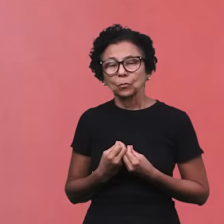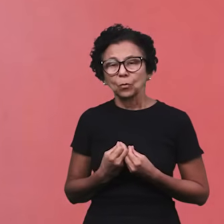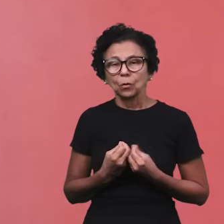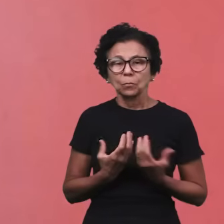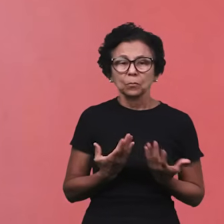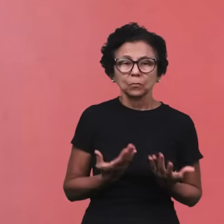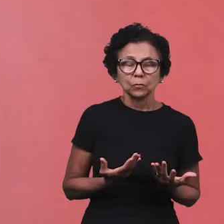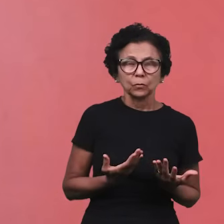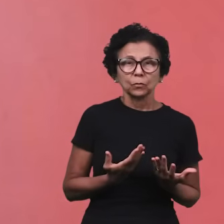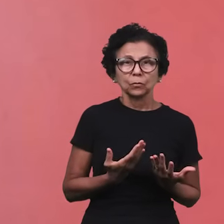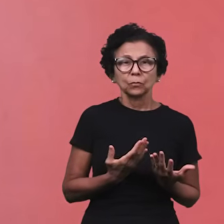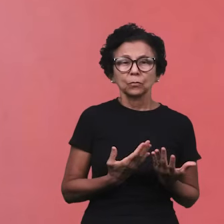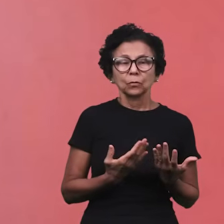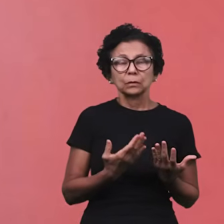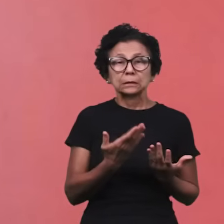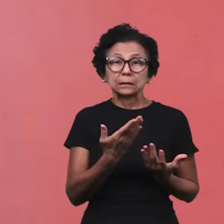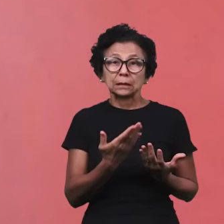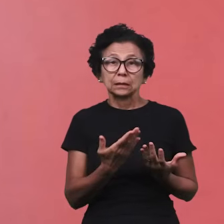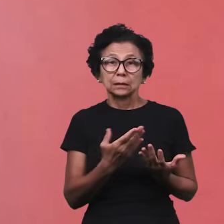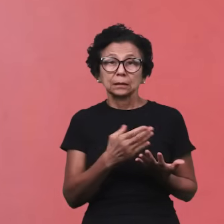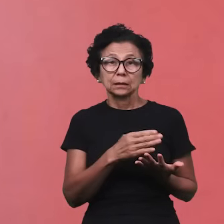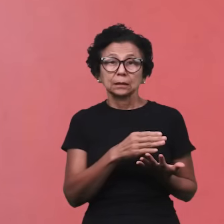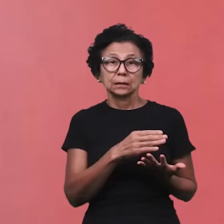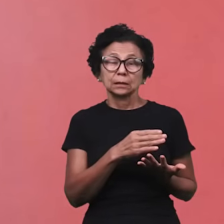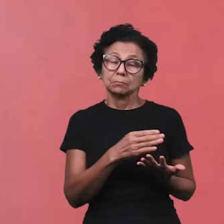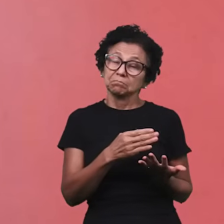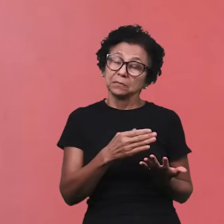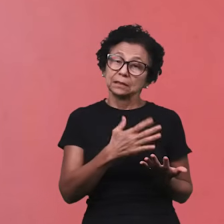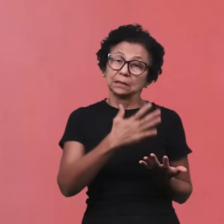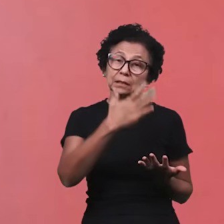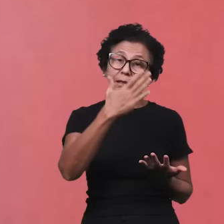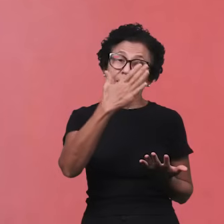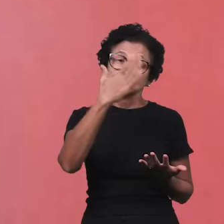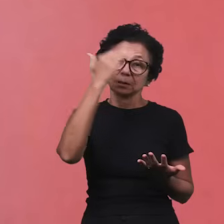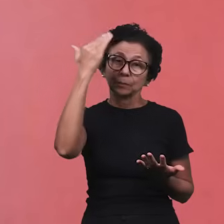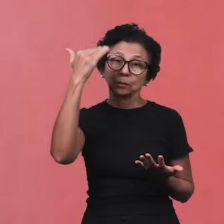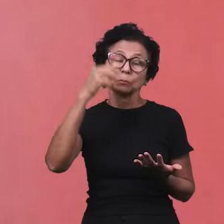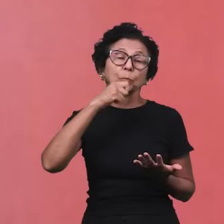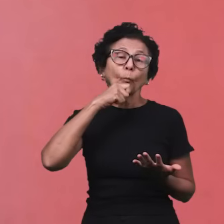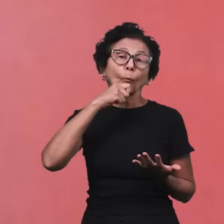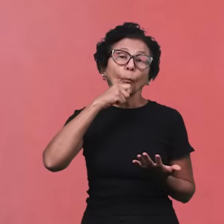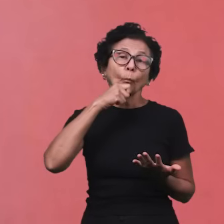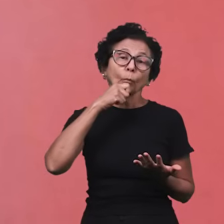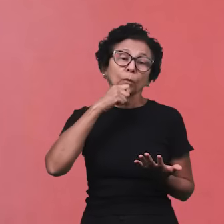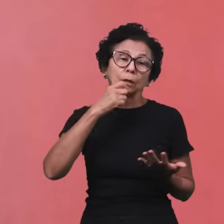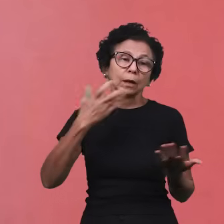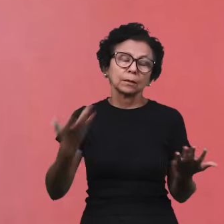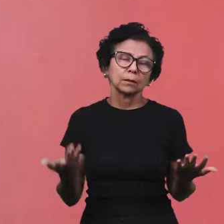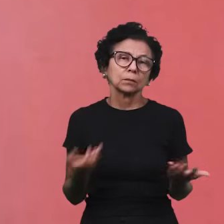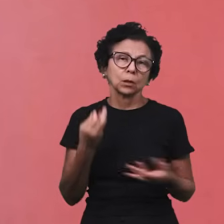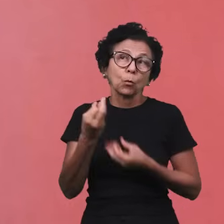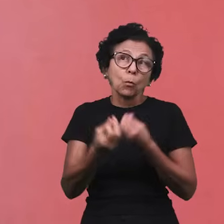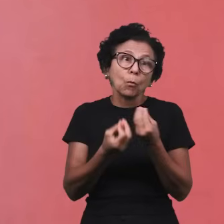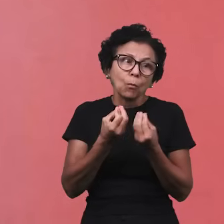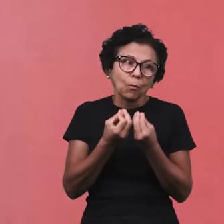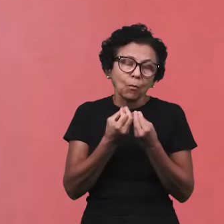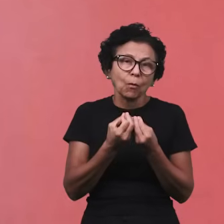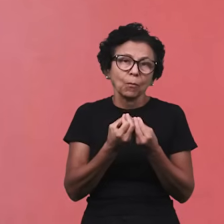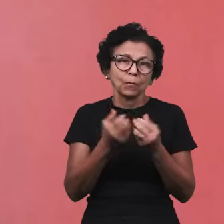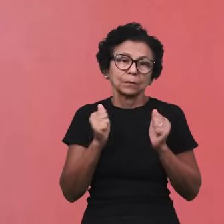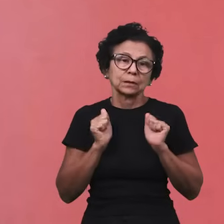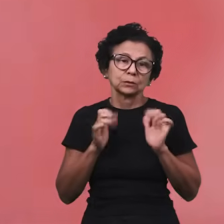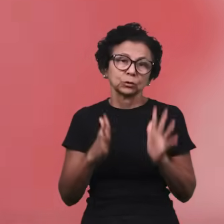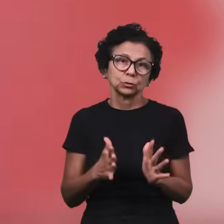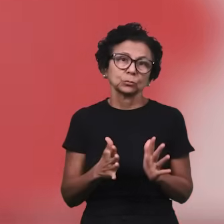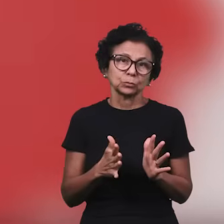tem o conhecimento da letra, mas a sabedoria é aquele que pode colocar as coisas tudo no seu devido lugar.